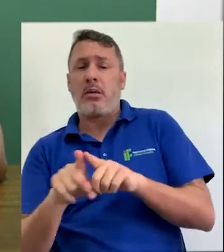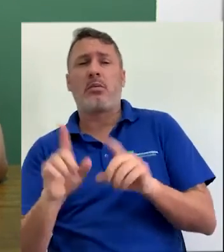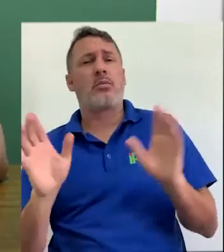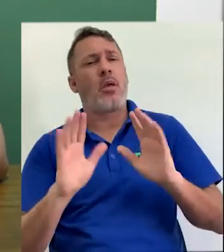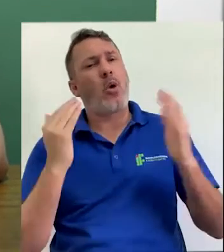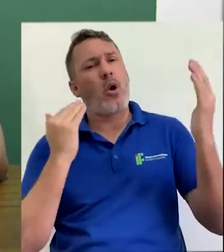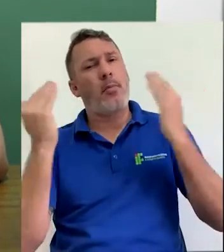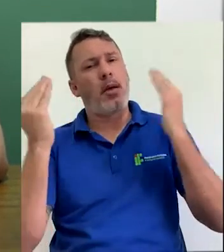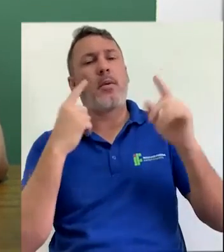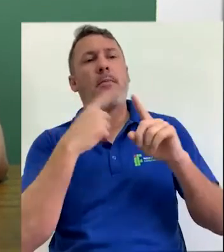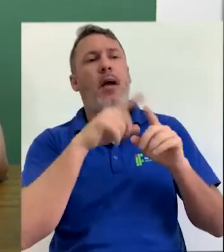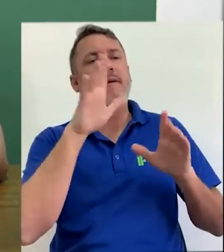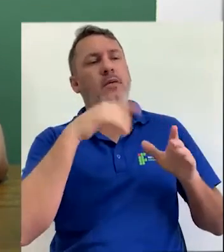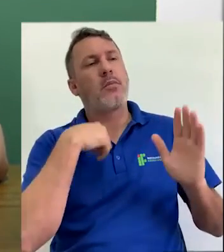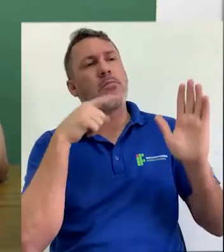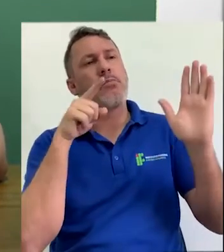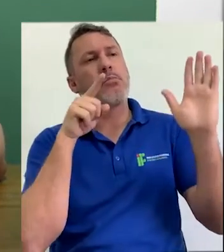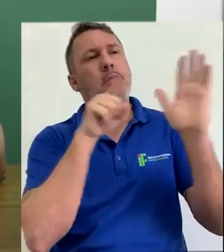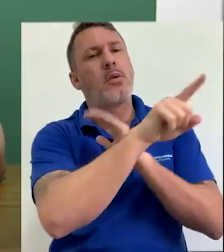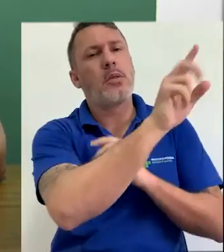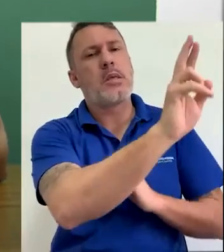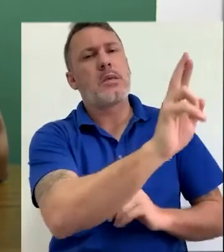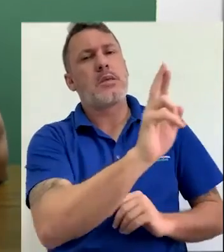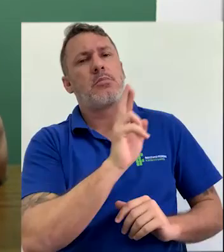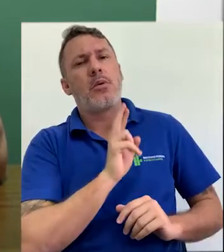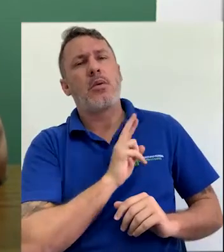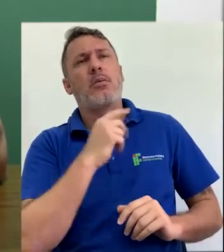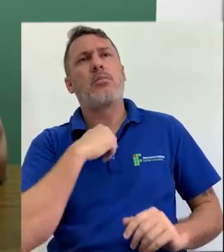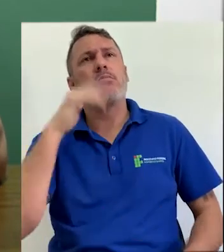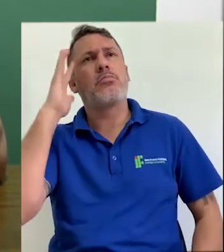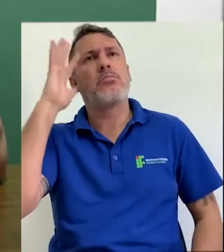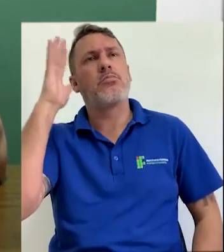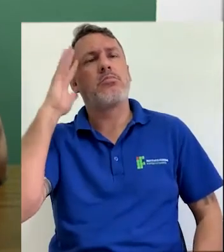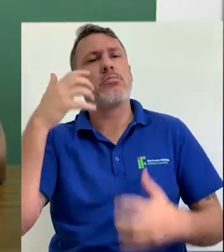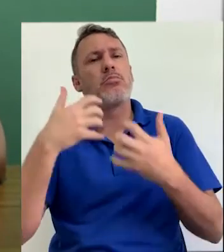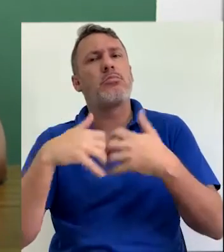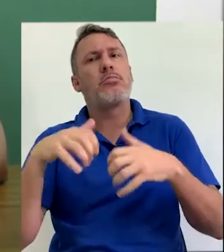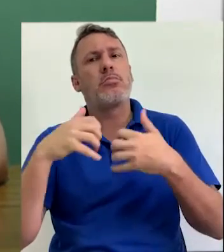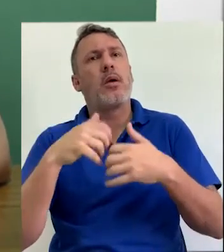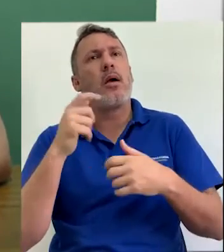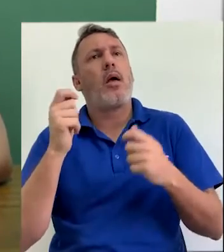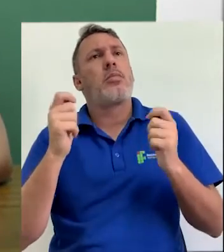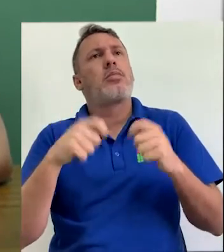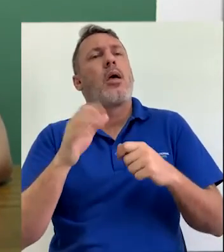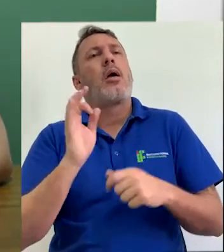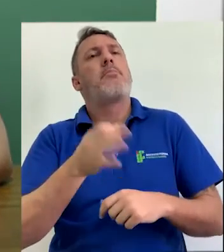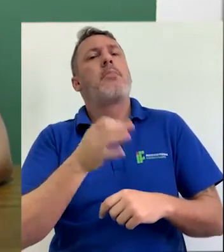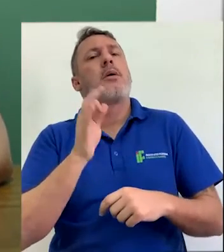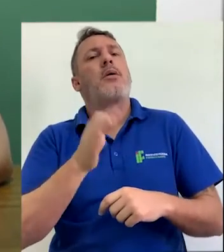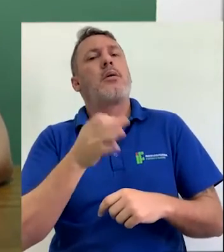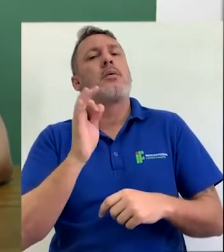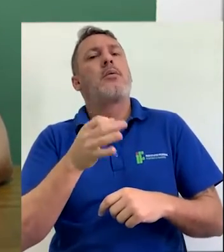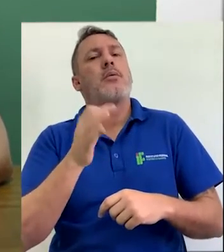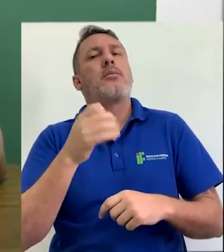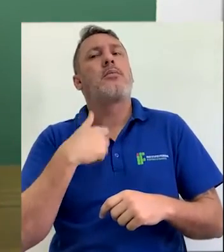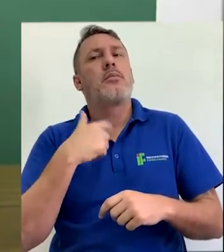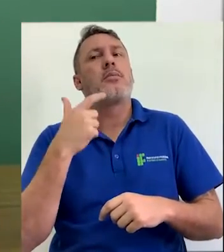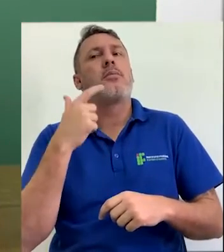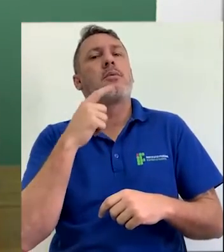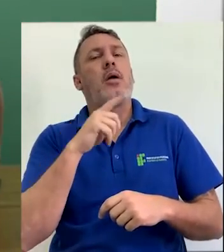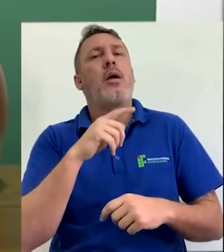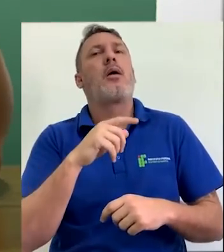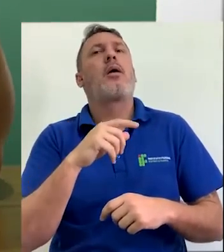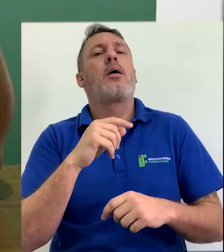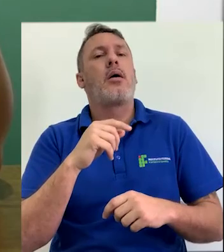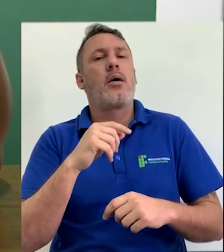Talvez o que ela vai dizer ou o que ele vai dizer tenha um proveito para você. Poxa, é